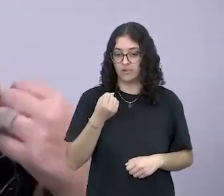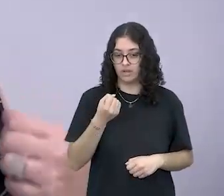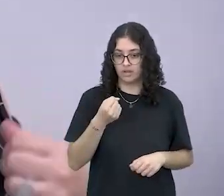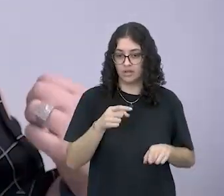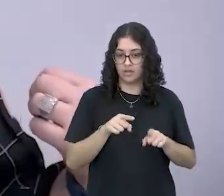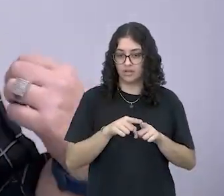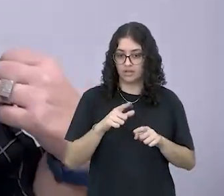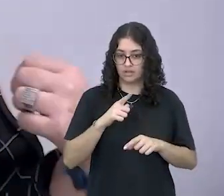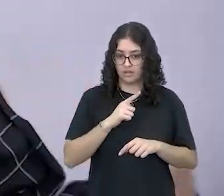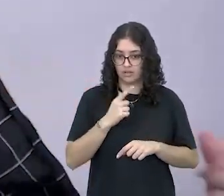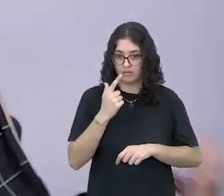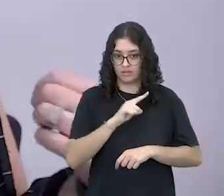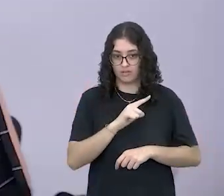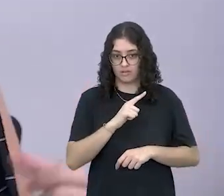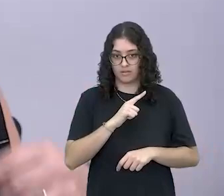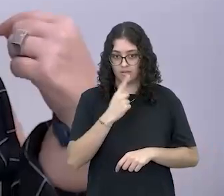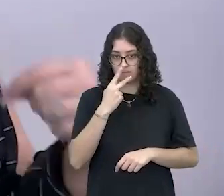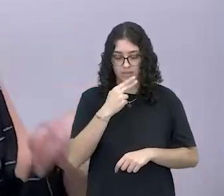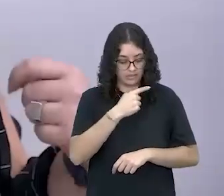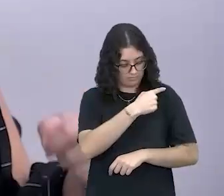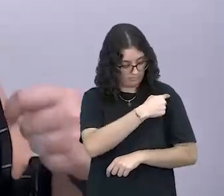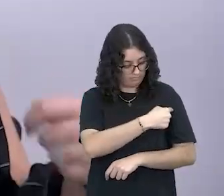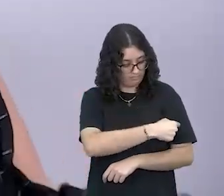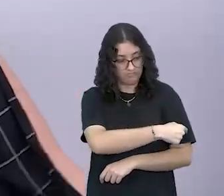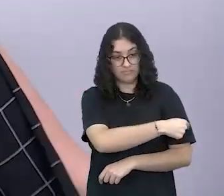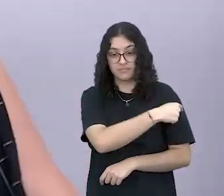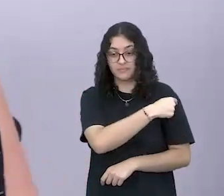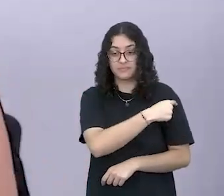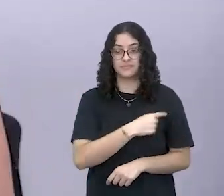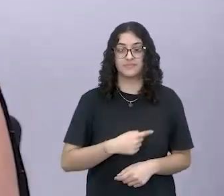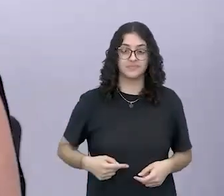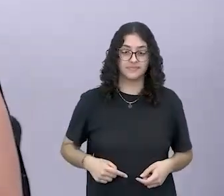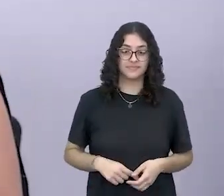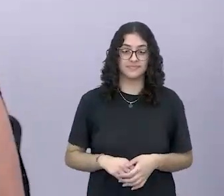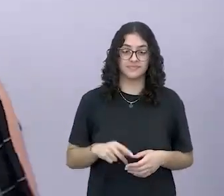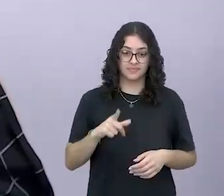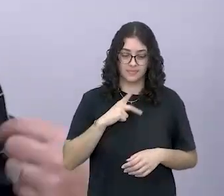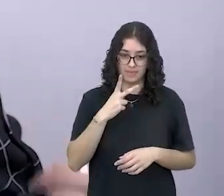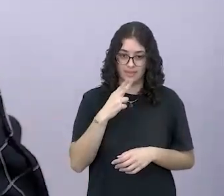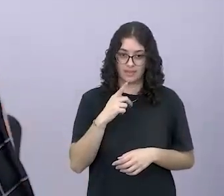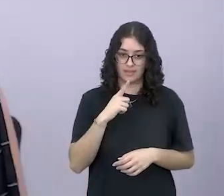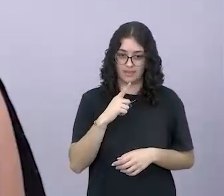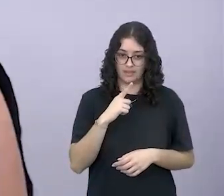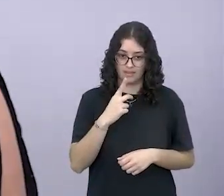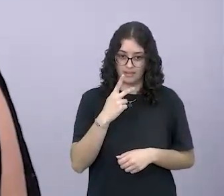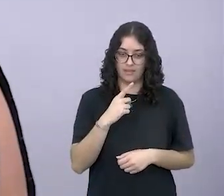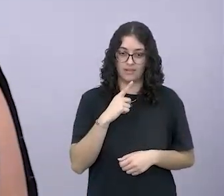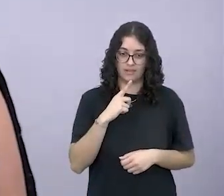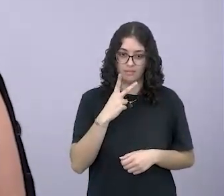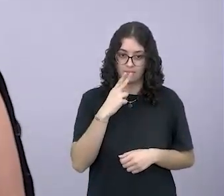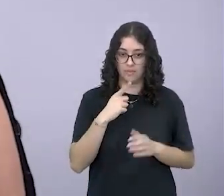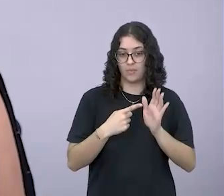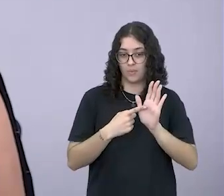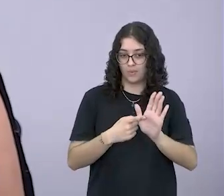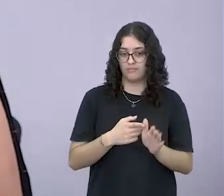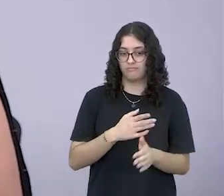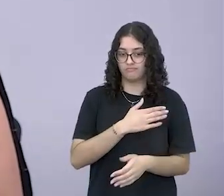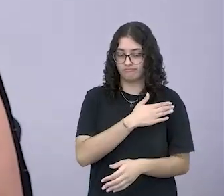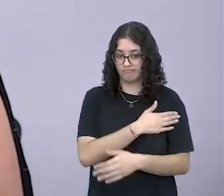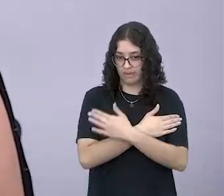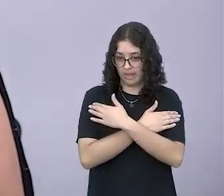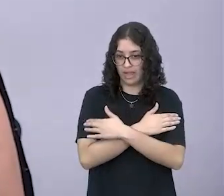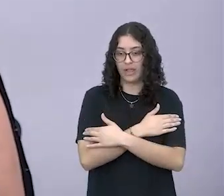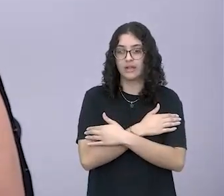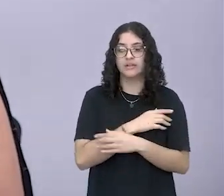abertura no braço, né? Um recorte na manga, que ela é de manga comprida, mas ela tem os braços à mostra. Estou usando uma